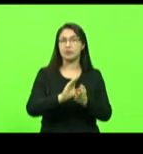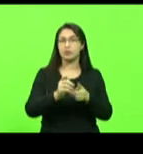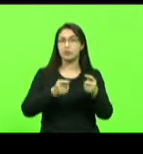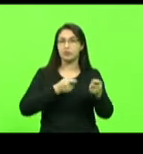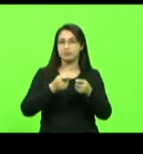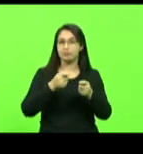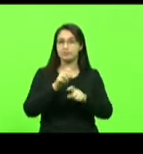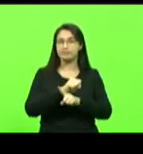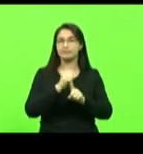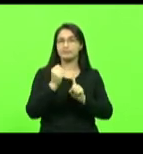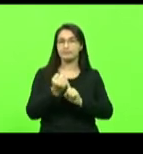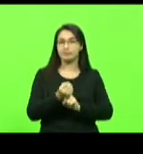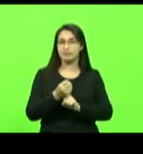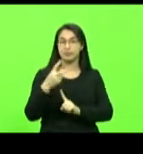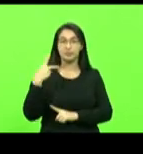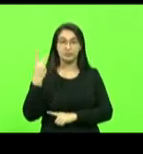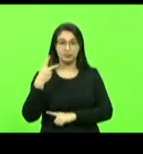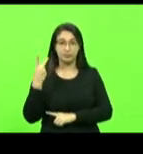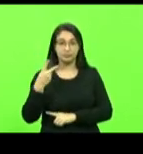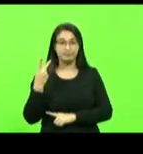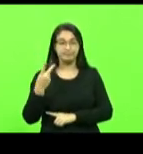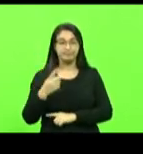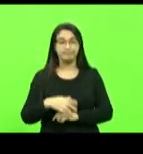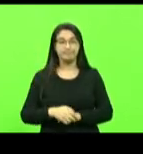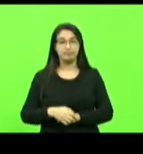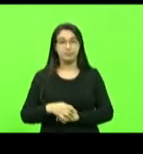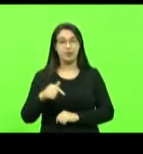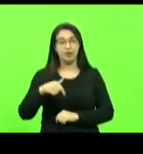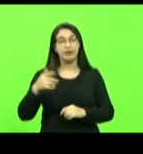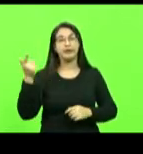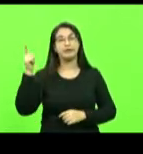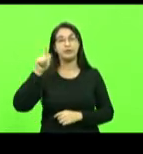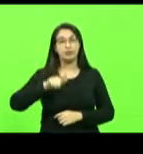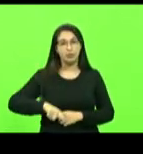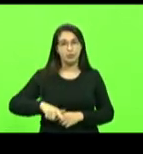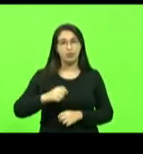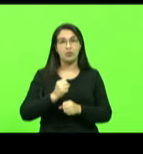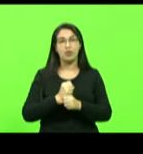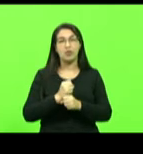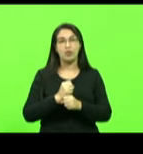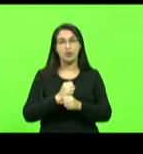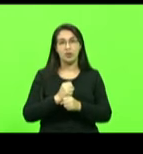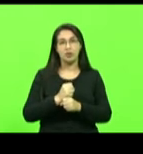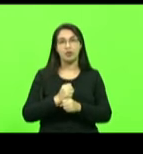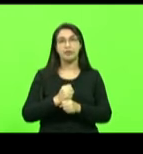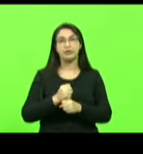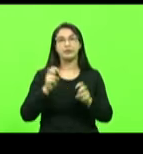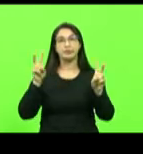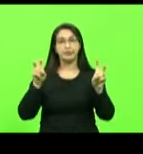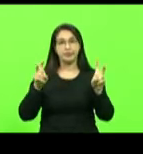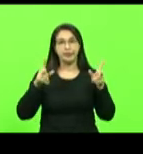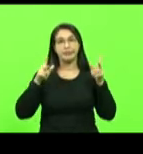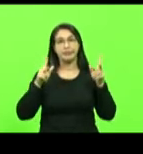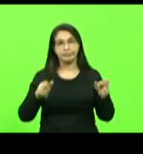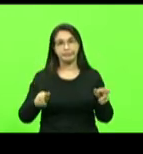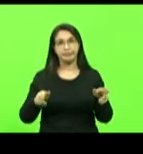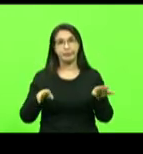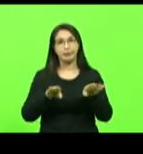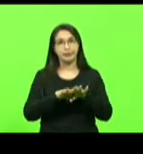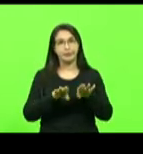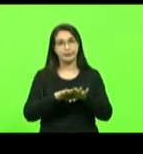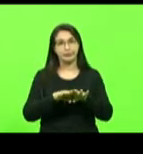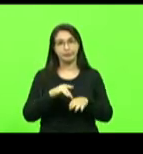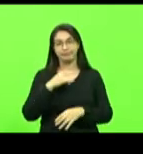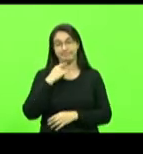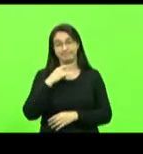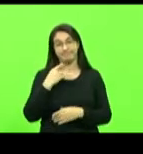de assistência social. E a gente está aqui em outra audiência, em outro ano de conferência, para falar a mesma coisa em cenário de pandemia. Não dá, né?